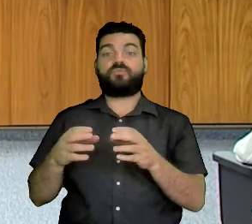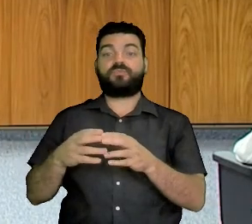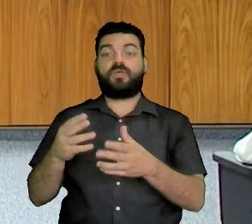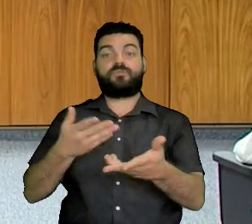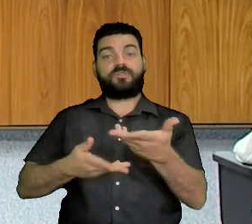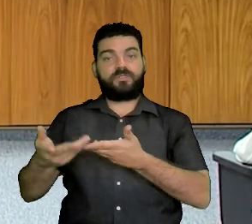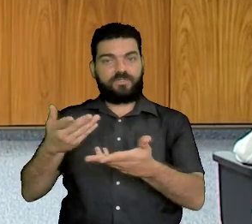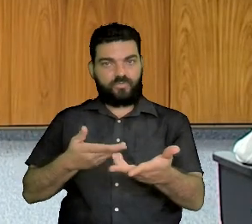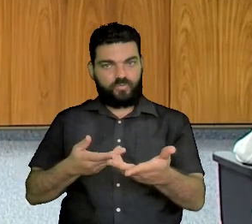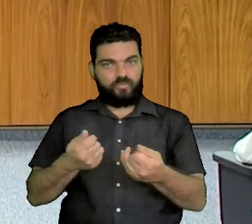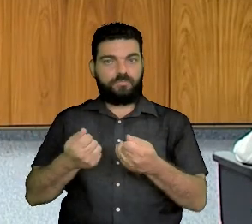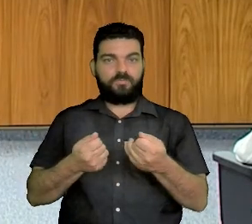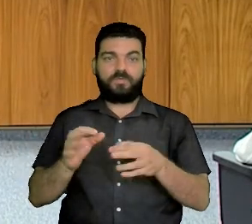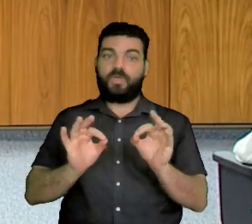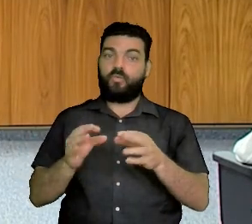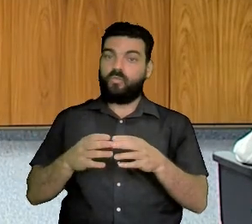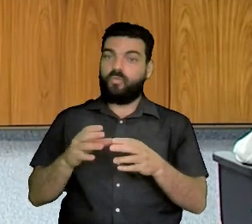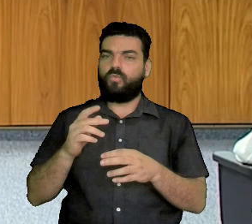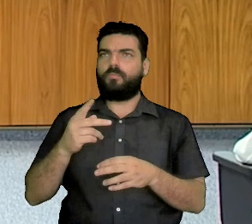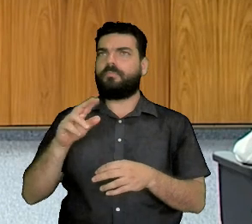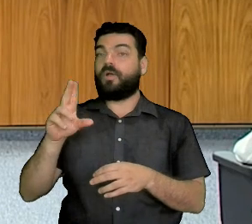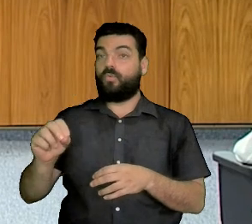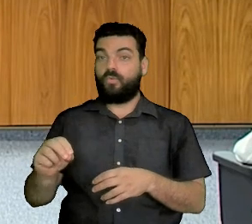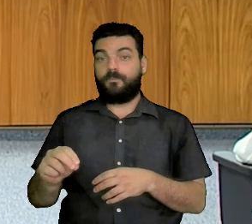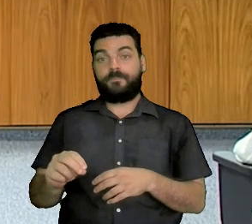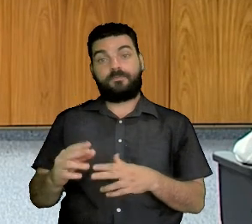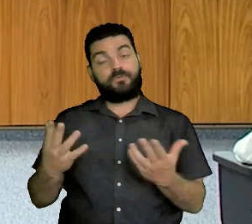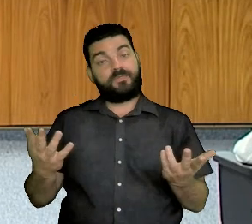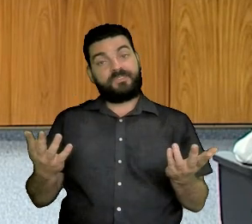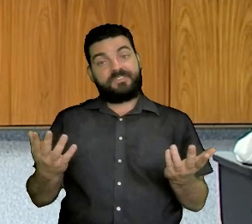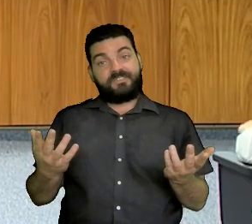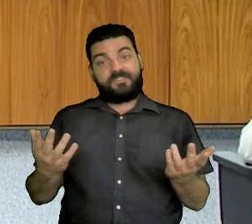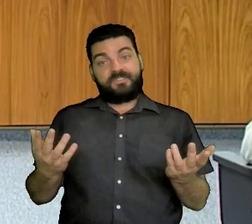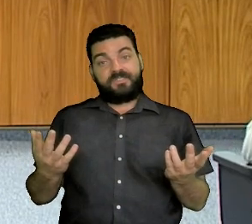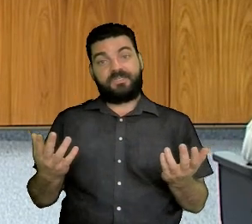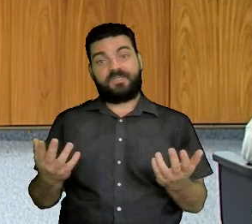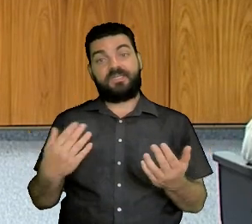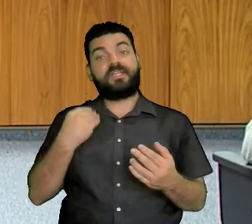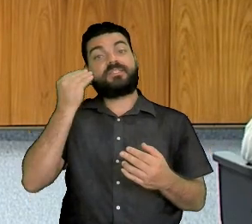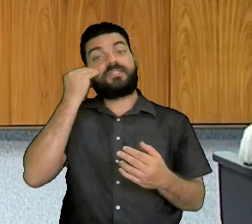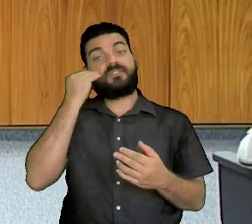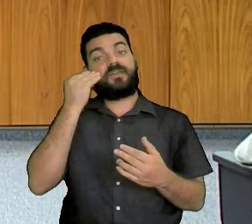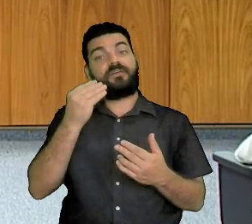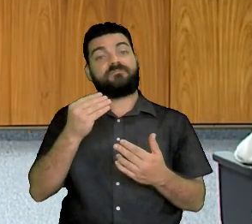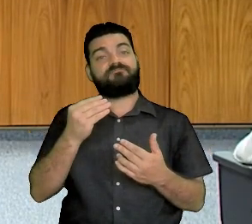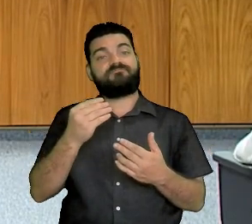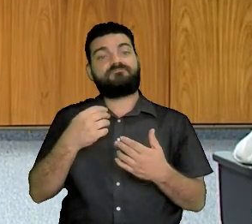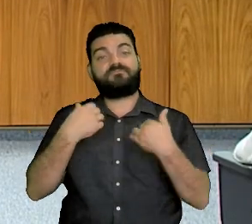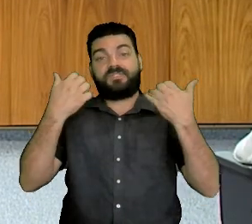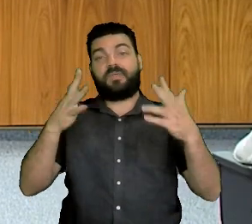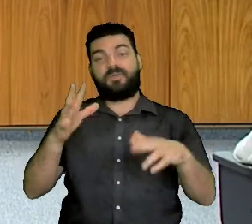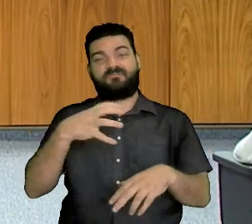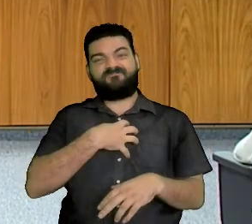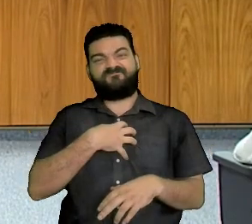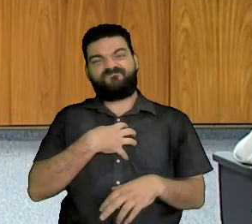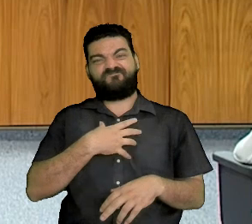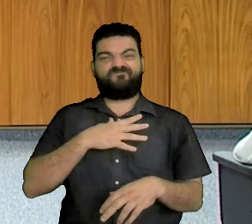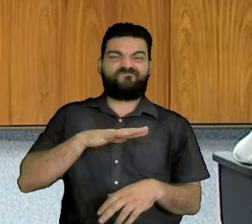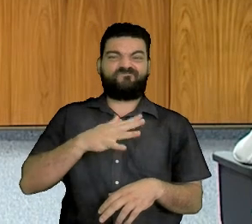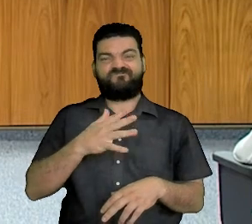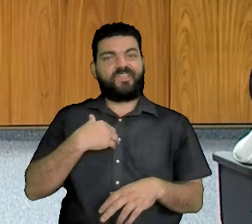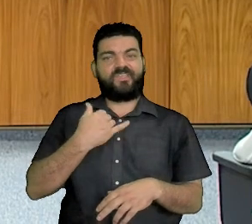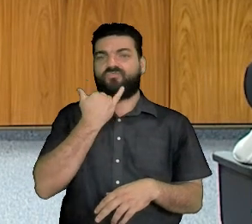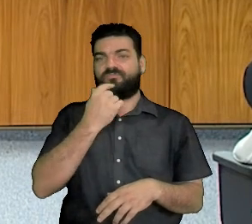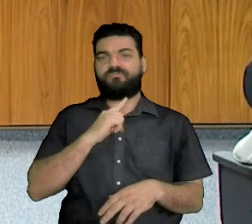Conciliação, do doutor Paulo Fontes, que lamentavelmente ele iria presidir essa mesa, mas estava se sentindo um pouco mal e precisou